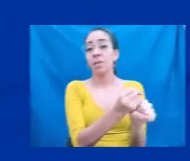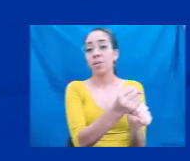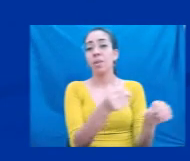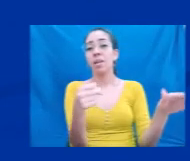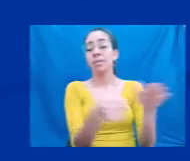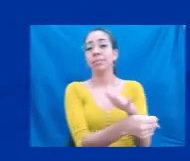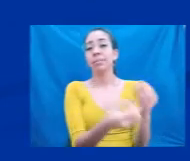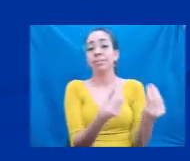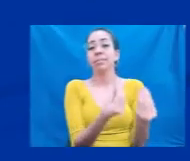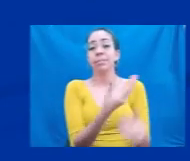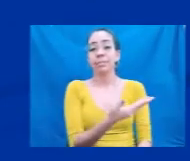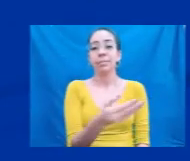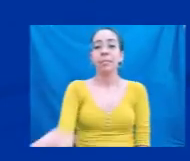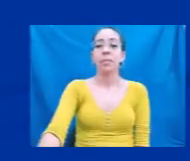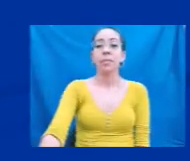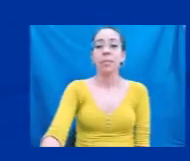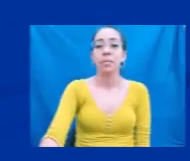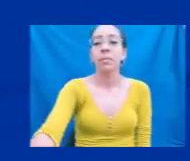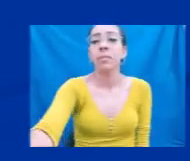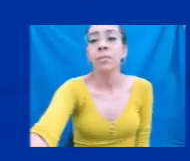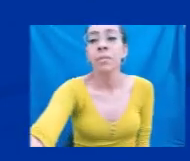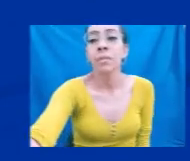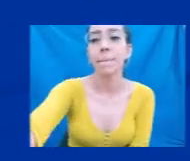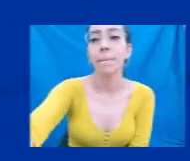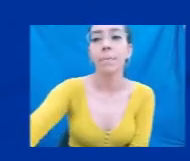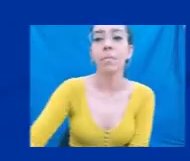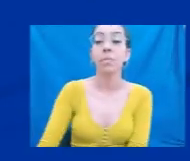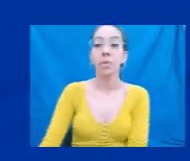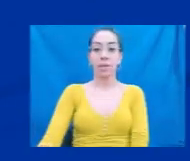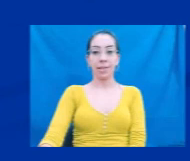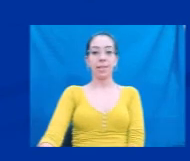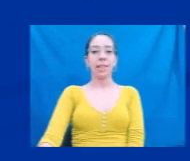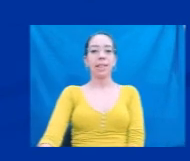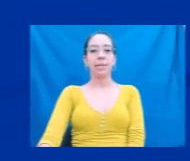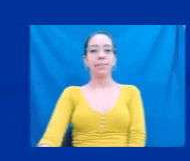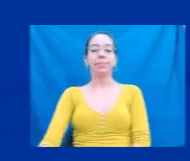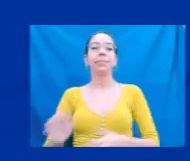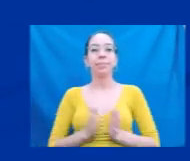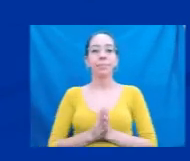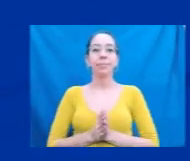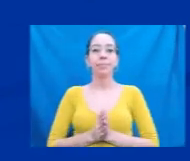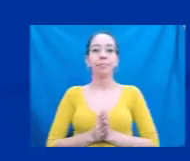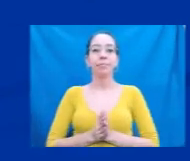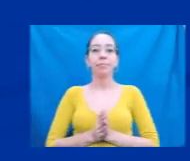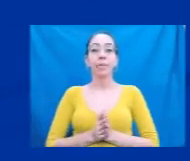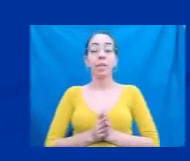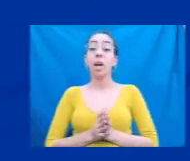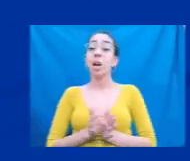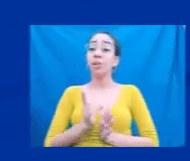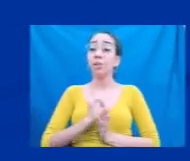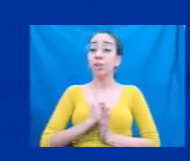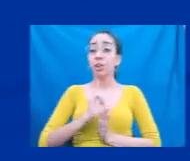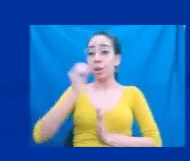Né? Como é que a gente tem resposta para uma pergunta dessa? Como pode? Tendo conhecimento de todos esses acidentes prévios